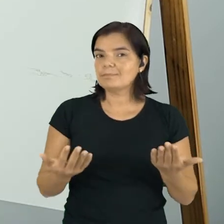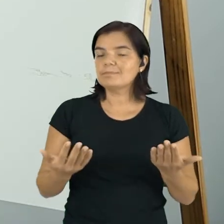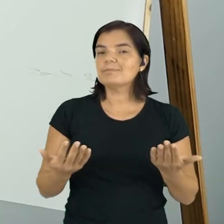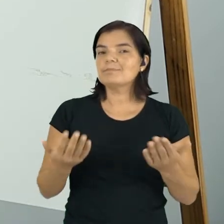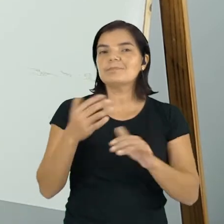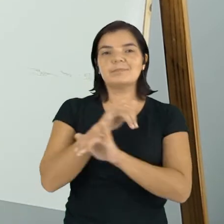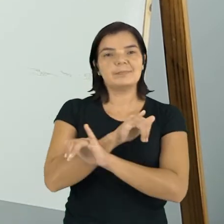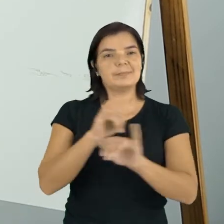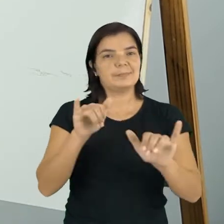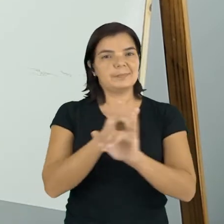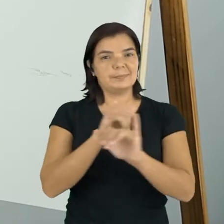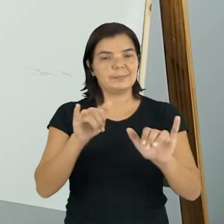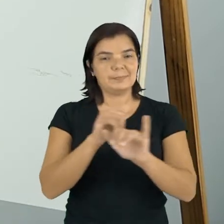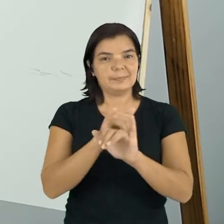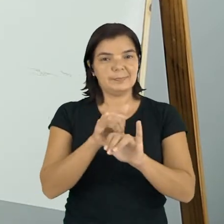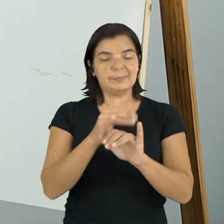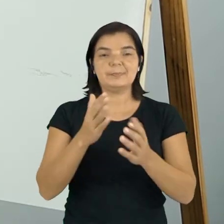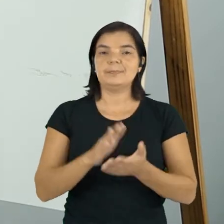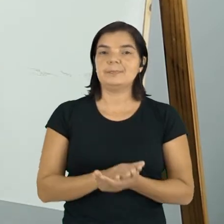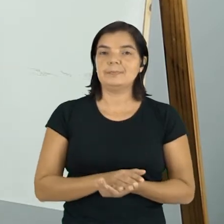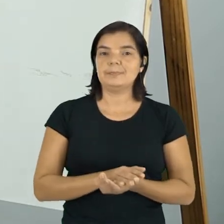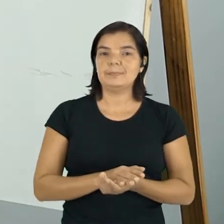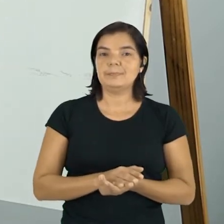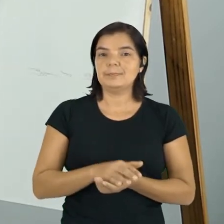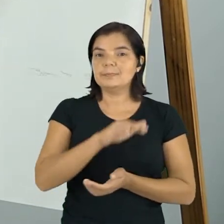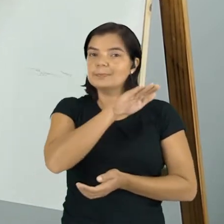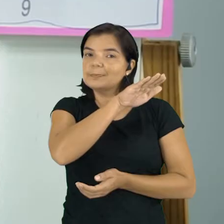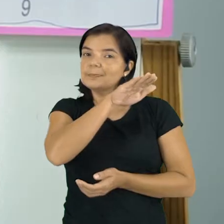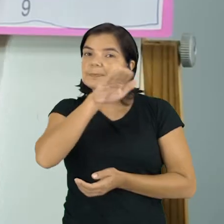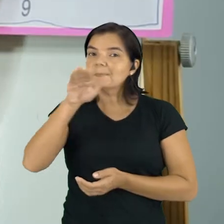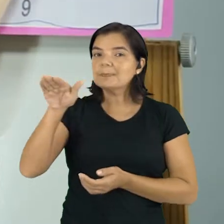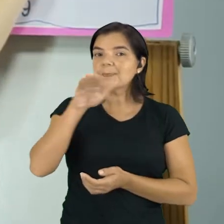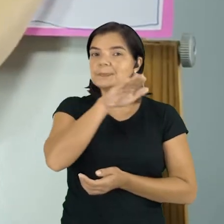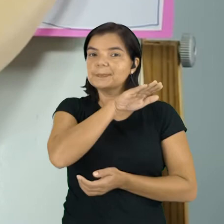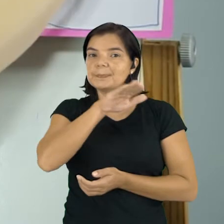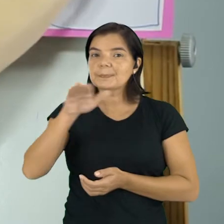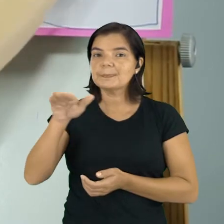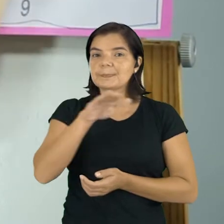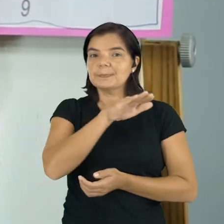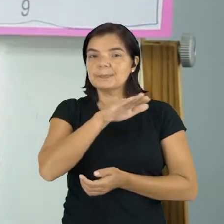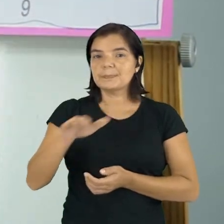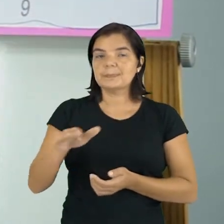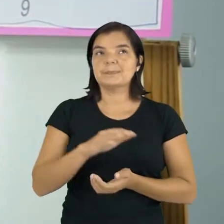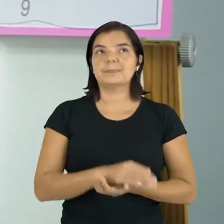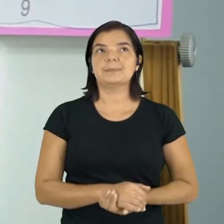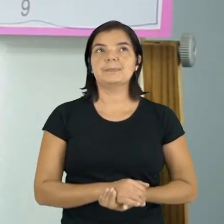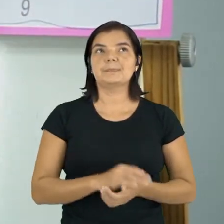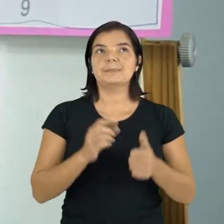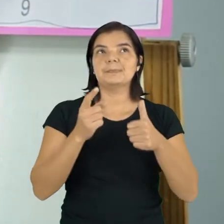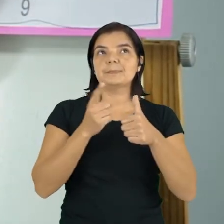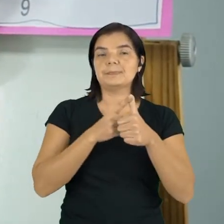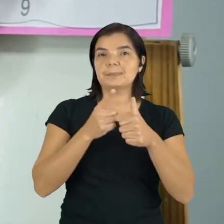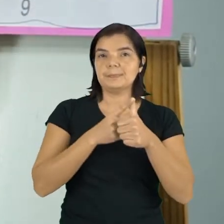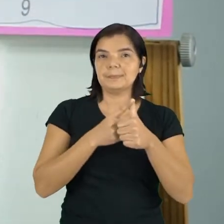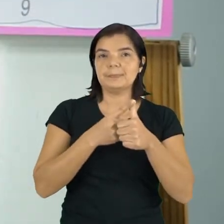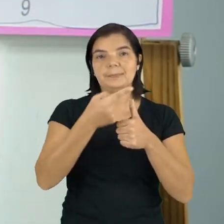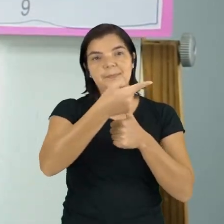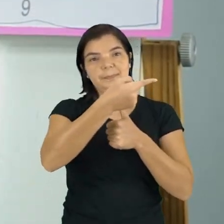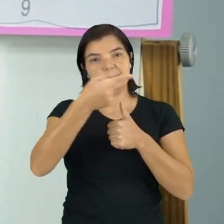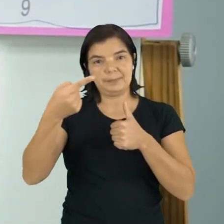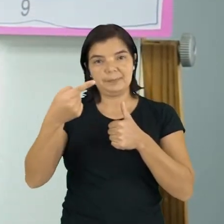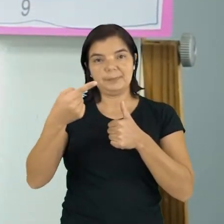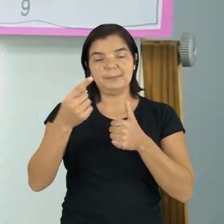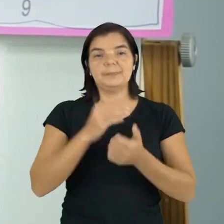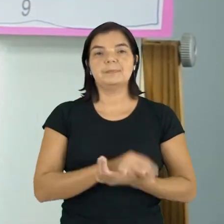vou ter as informações através das linhas. Aqui eu tenho a primeira linha, que